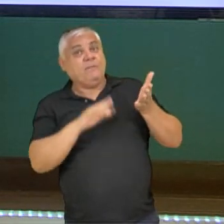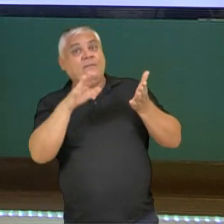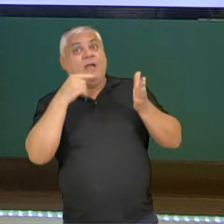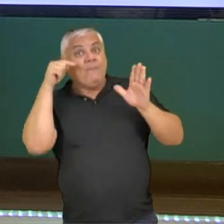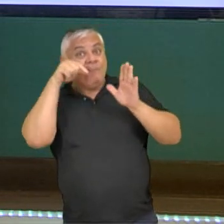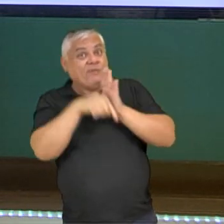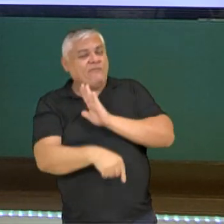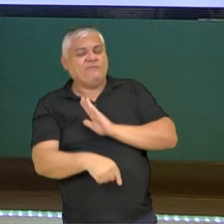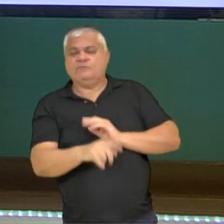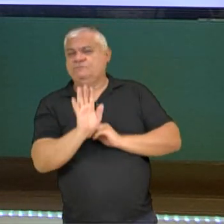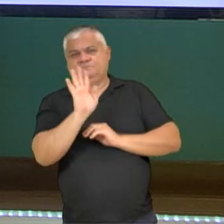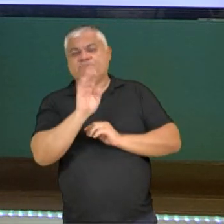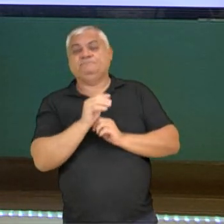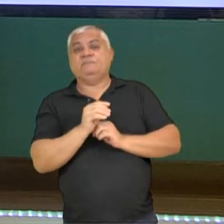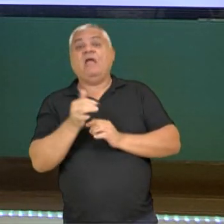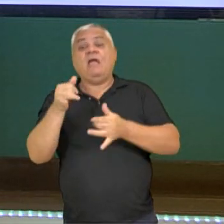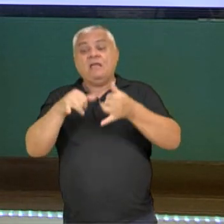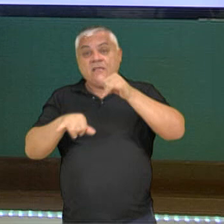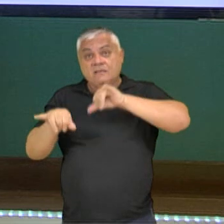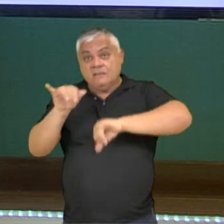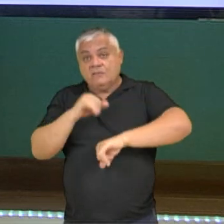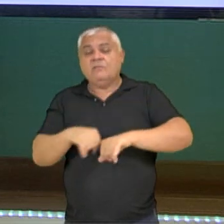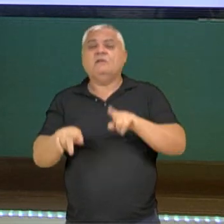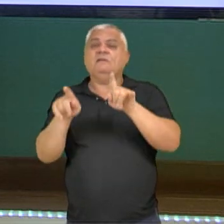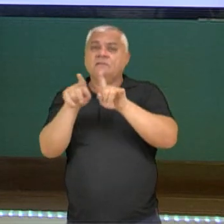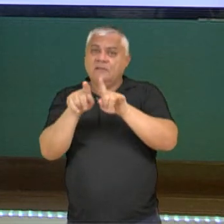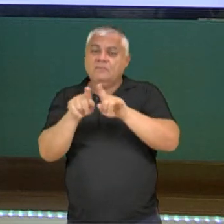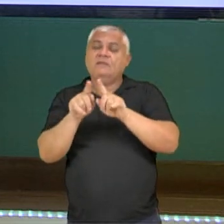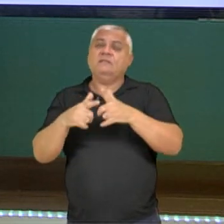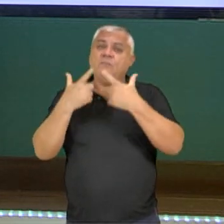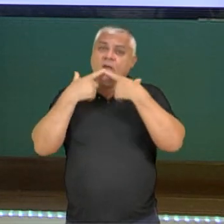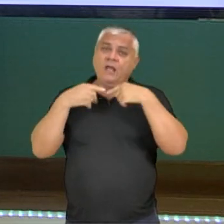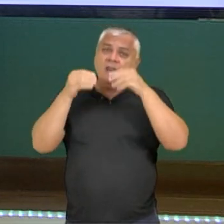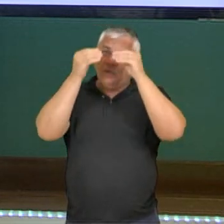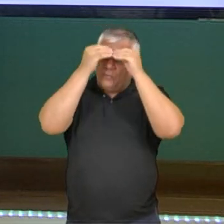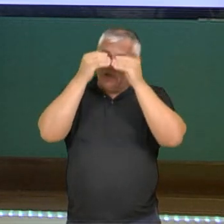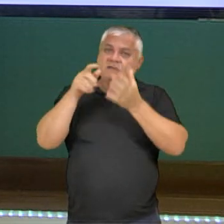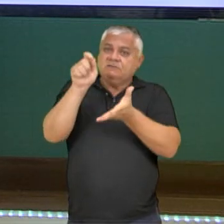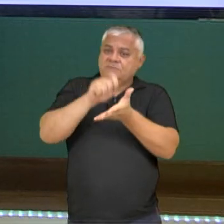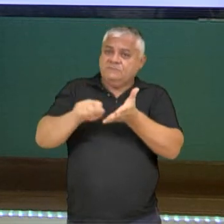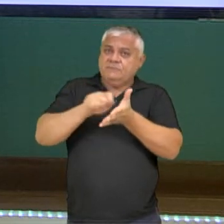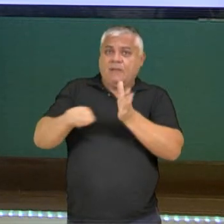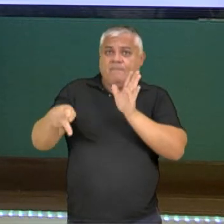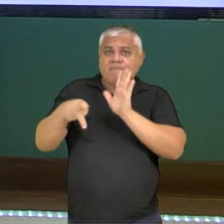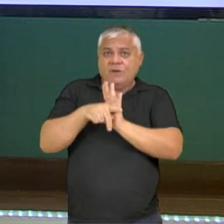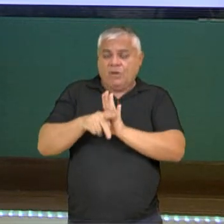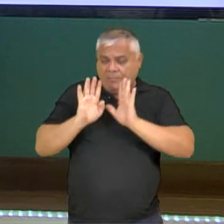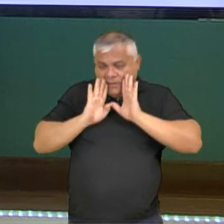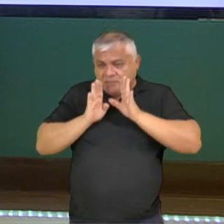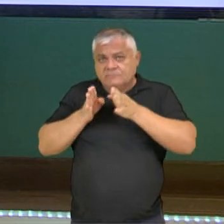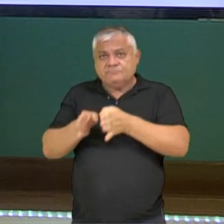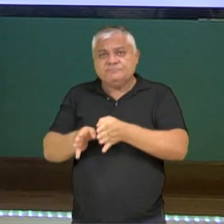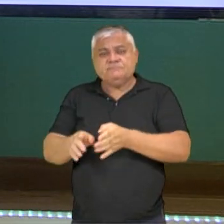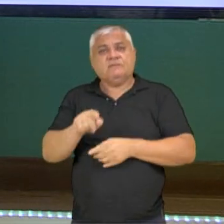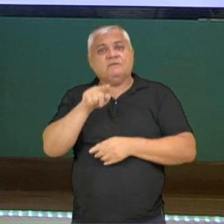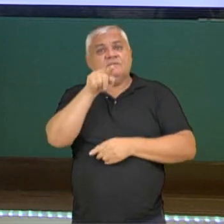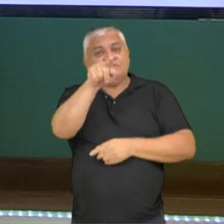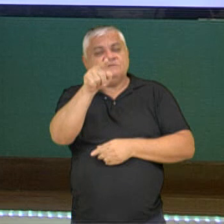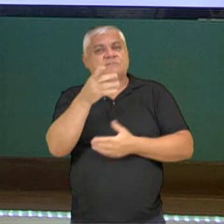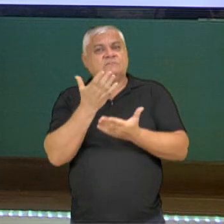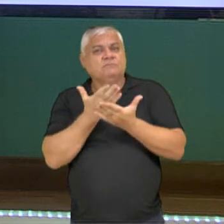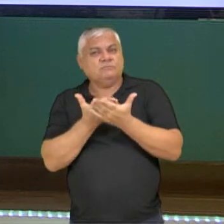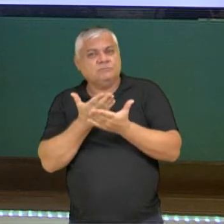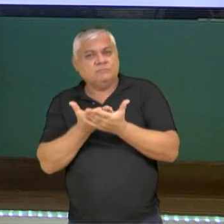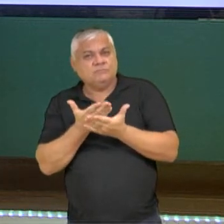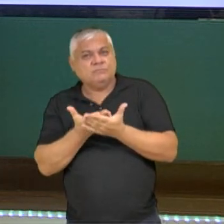A química não é diferente. A química ela tem uma linguagem, uma escrita própria e você, por estar